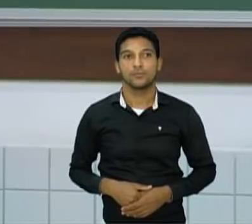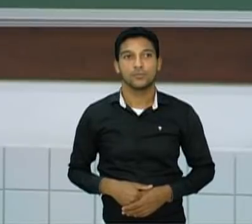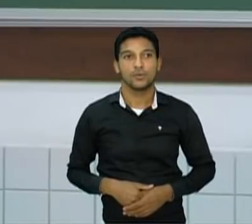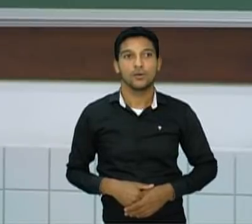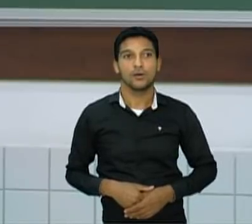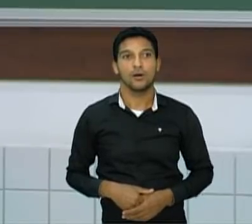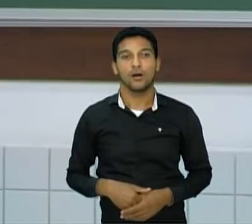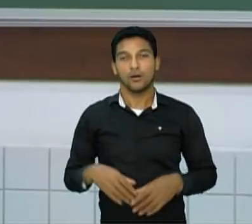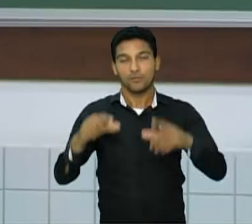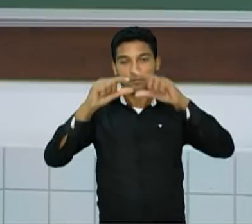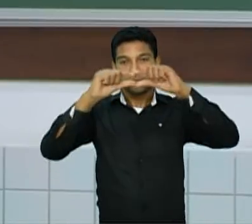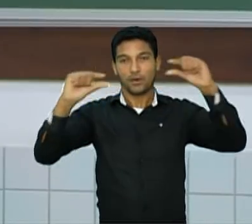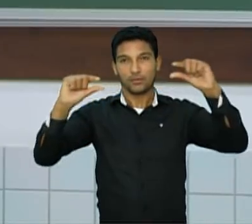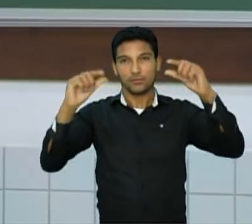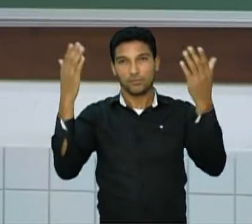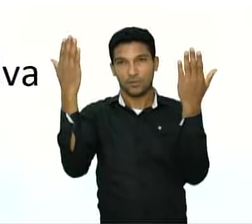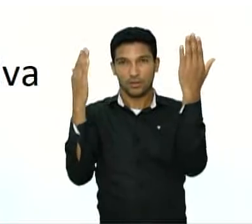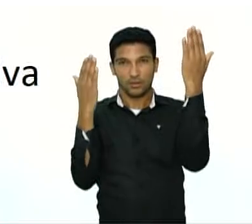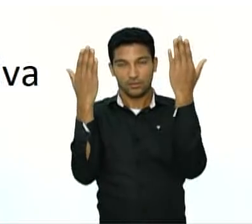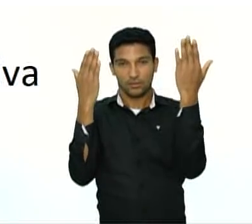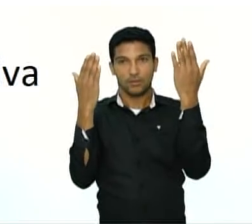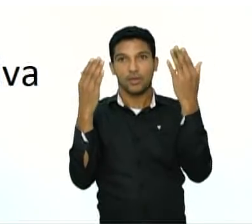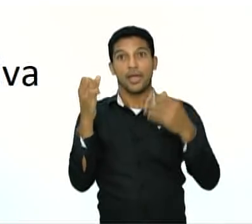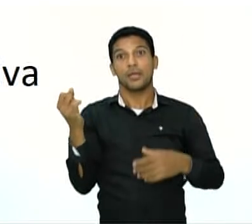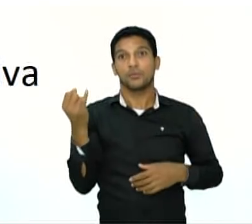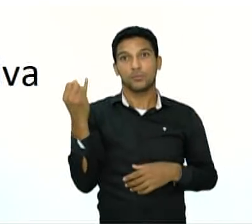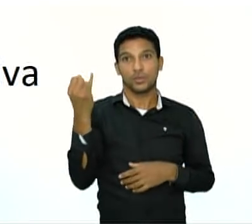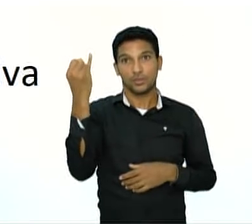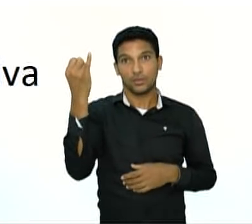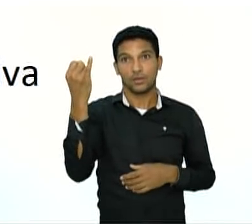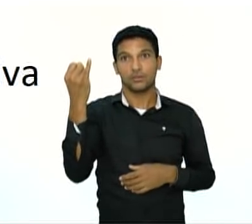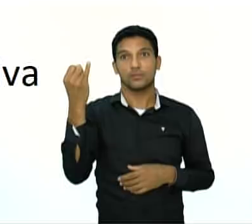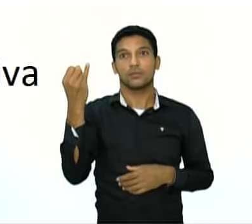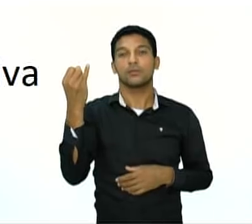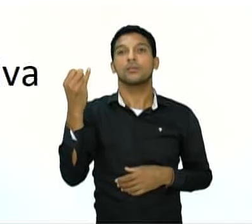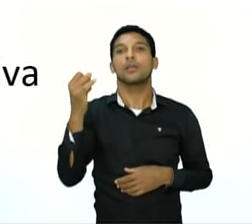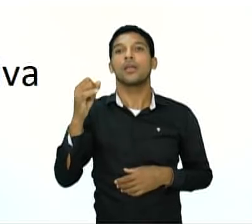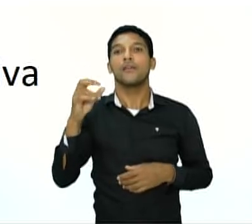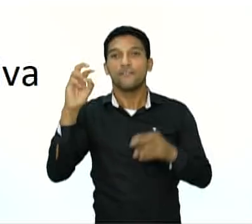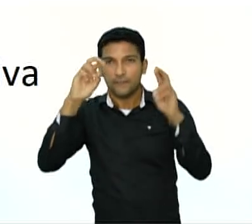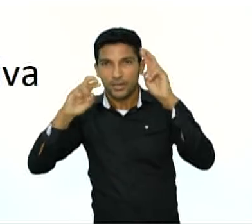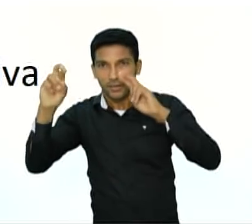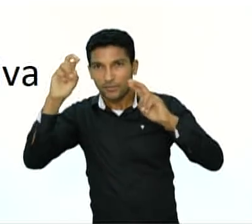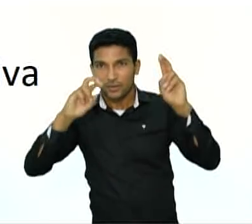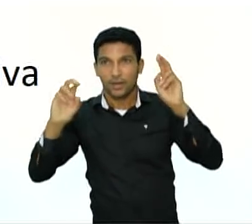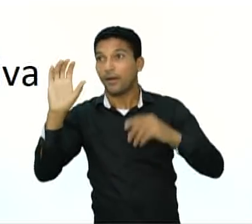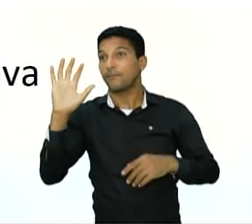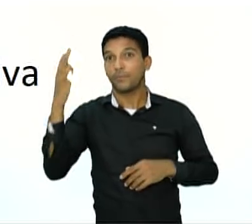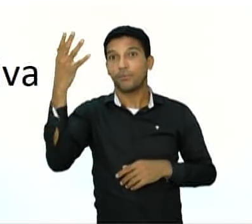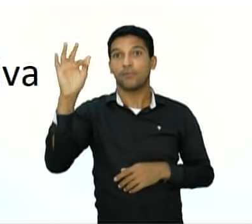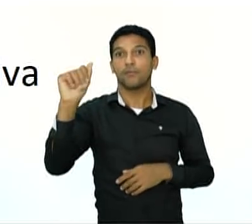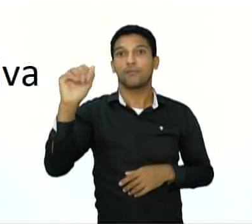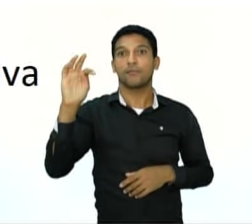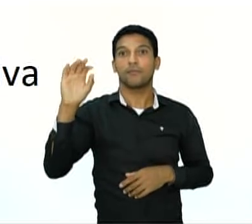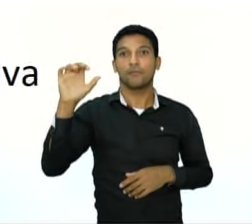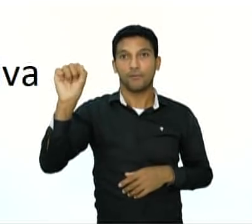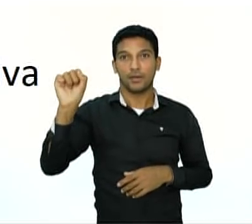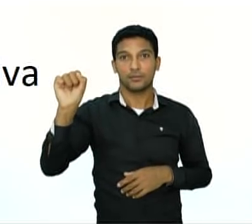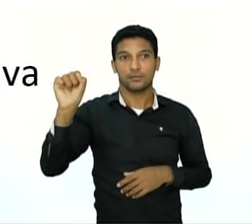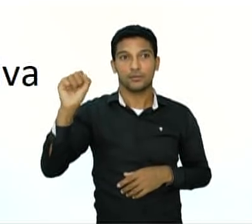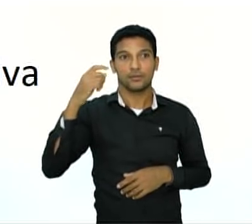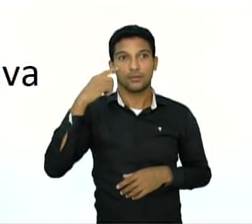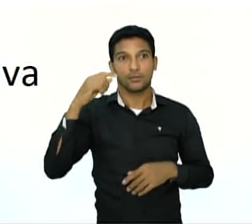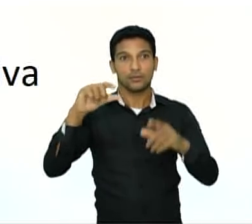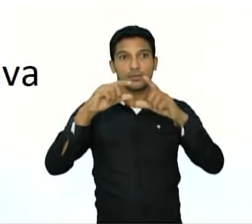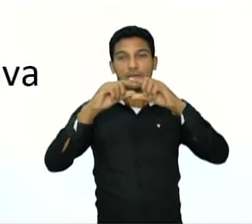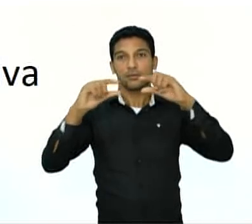dos fatos. É importante isso. Isso é importante. Temos, então, oração subjetiva. Não contribua para a disseminação